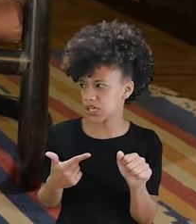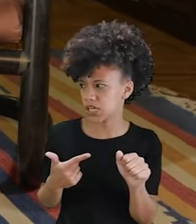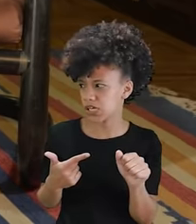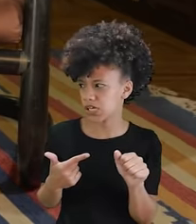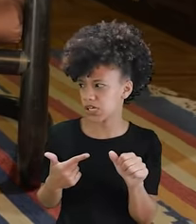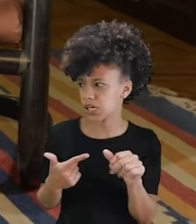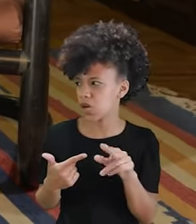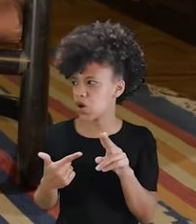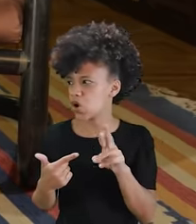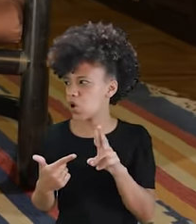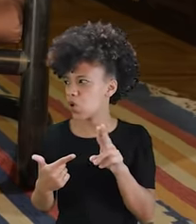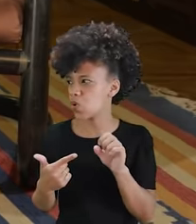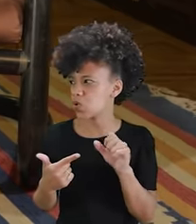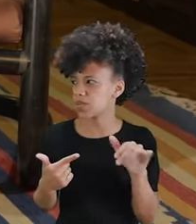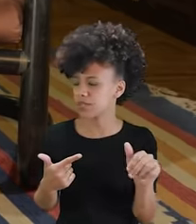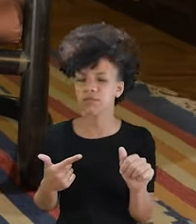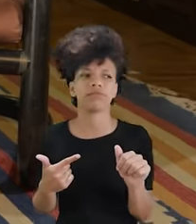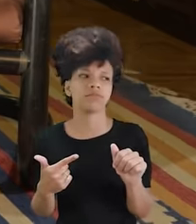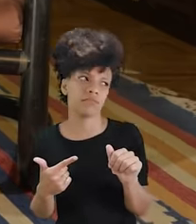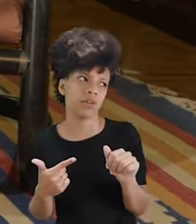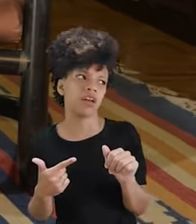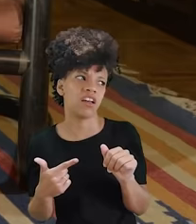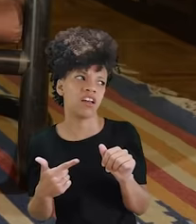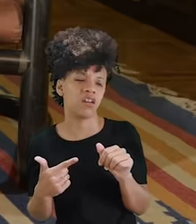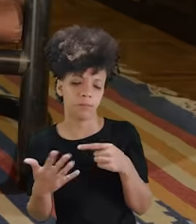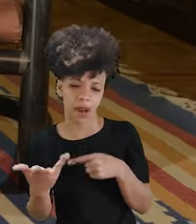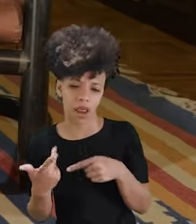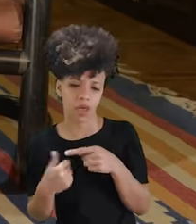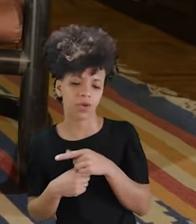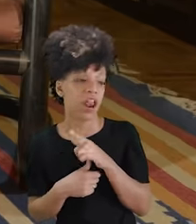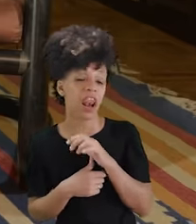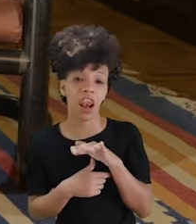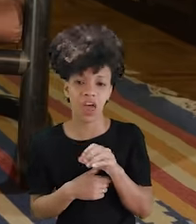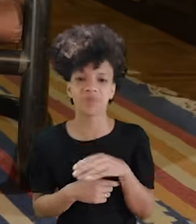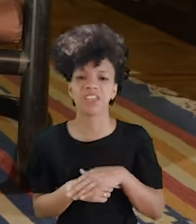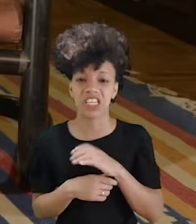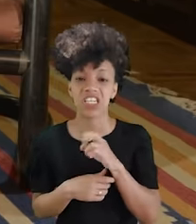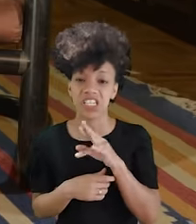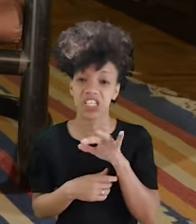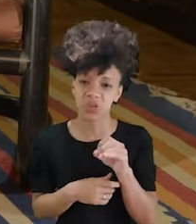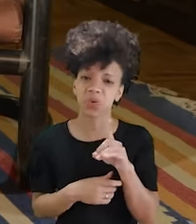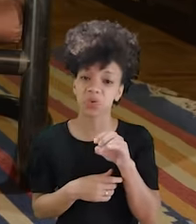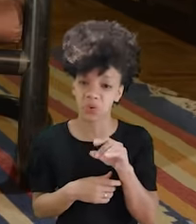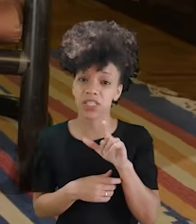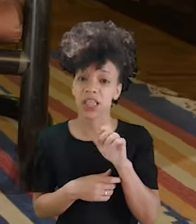não Rússia ela essa europeus fico do seu lado né do seu Léo